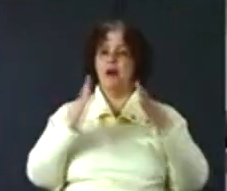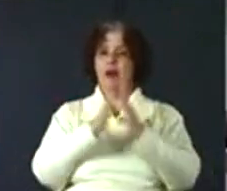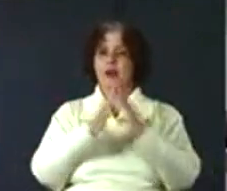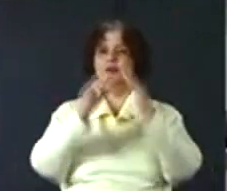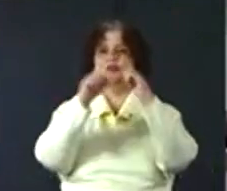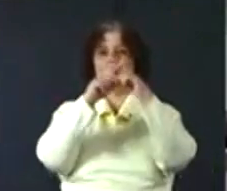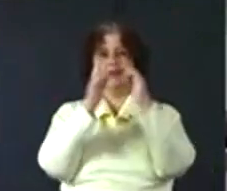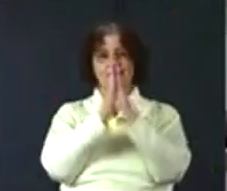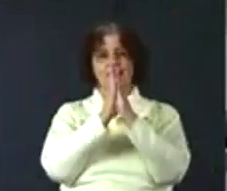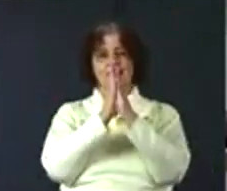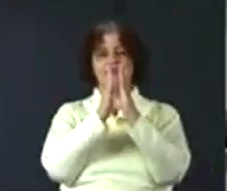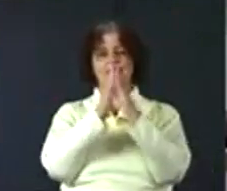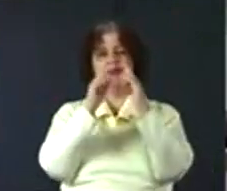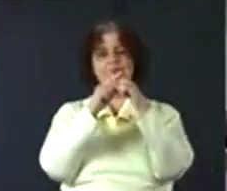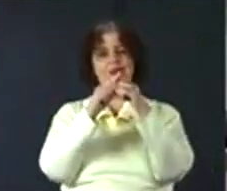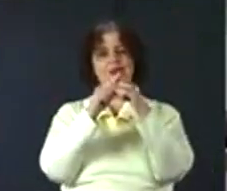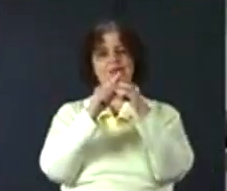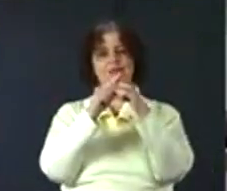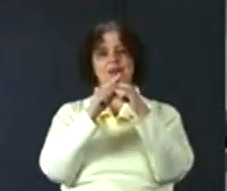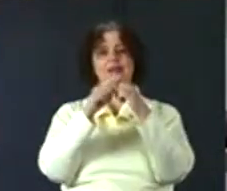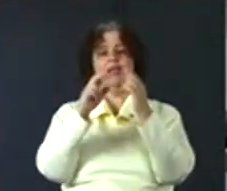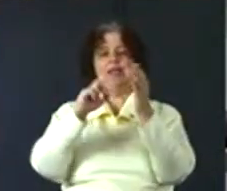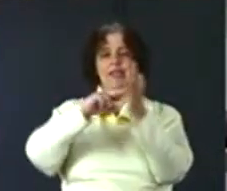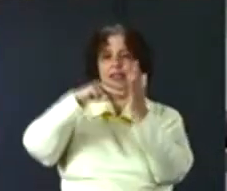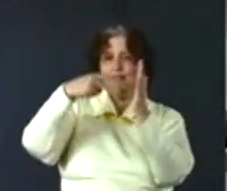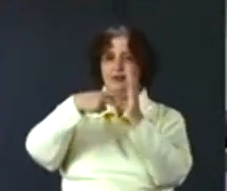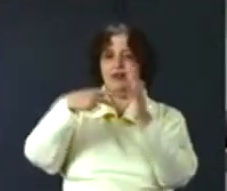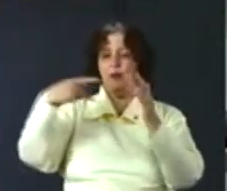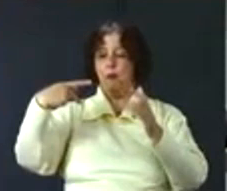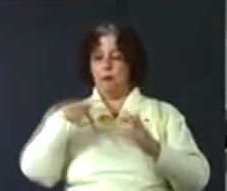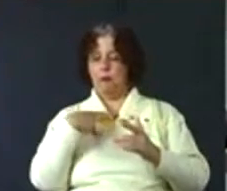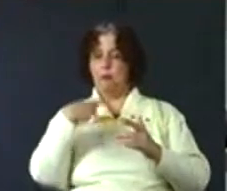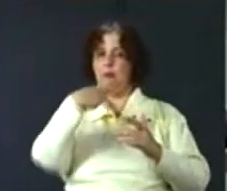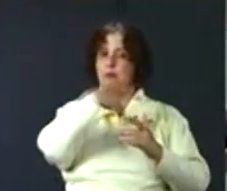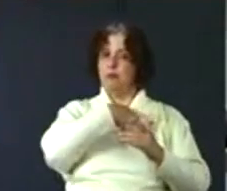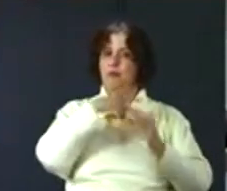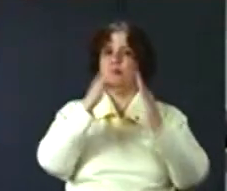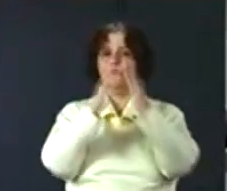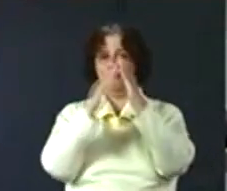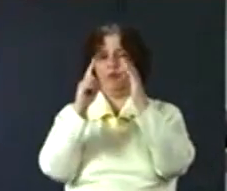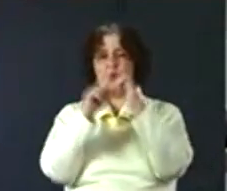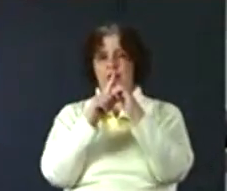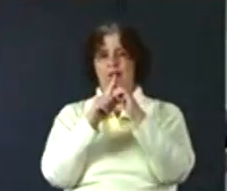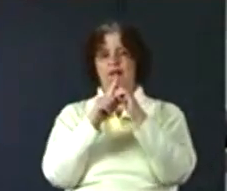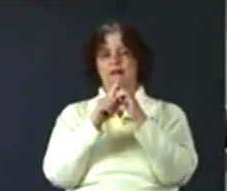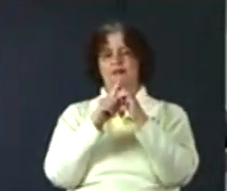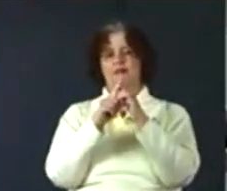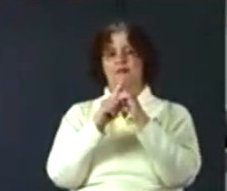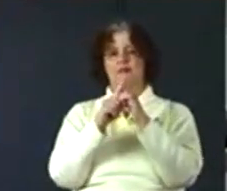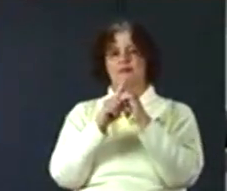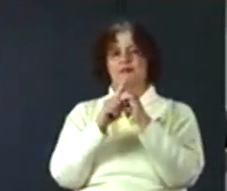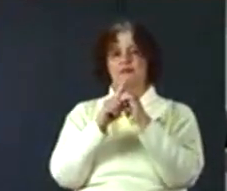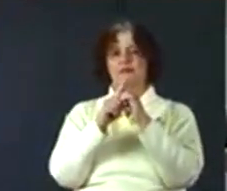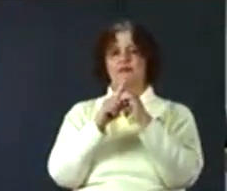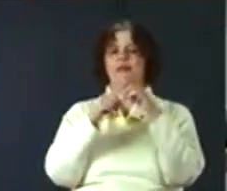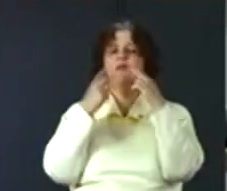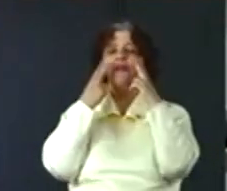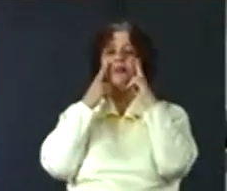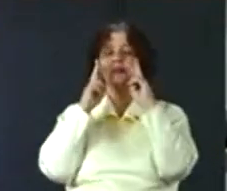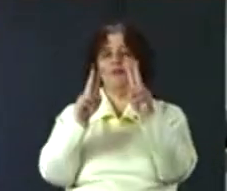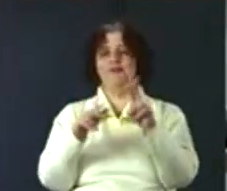seus pastores na história foi Policarpo, e daqui a pouquinho nós falaremos um pouquinho da sua história, do seu